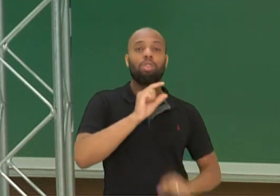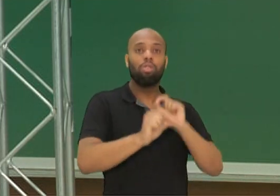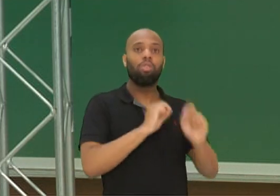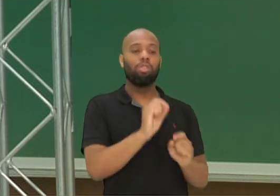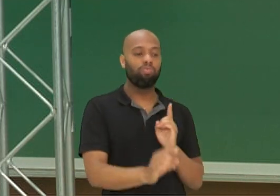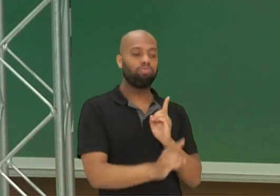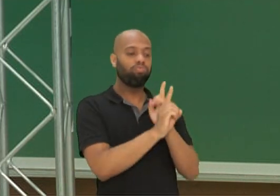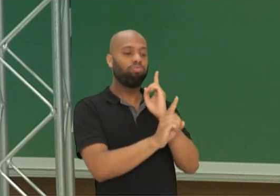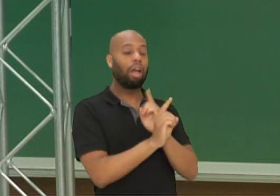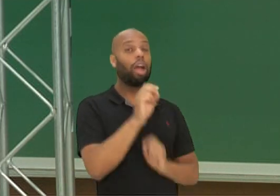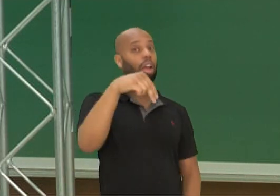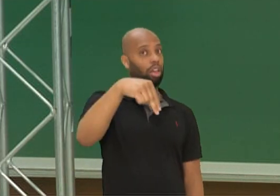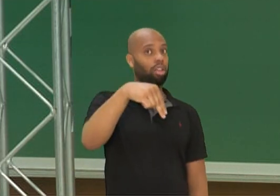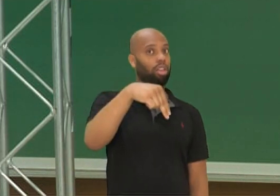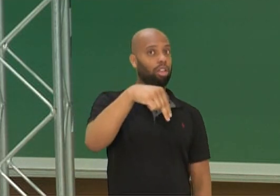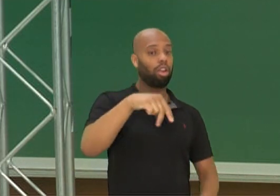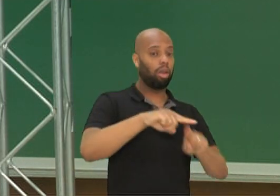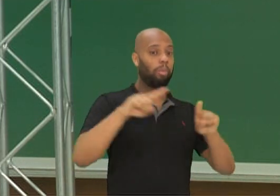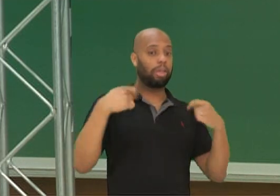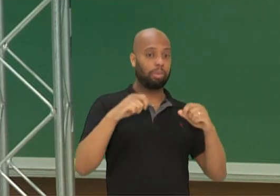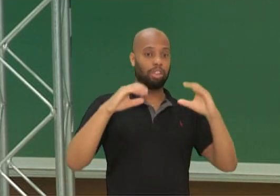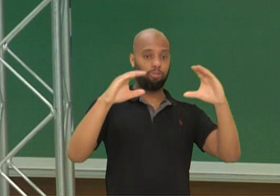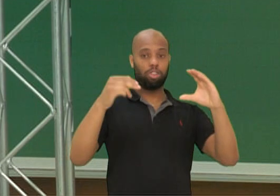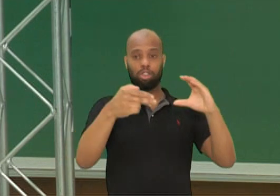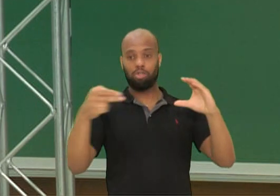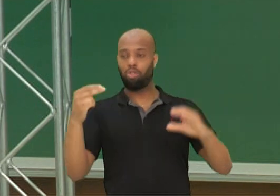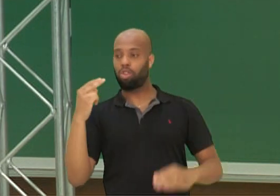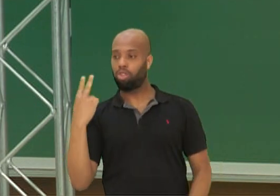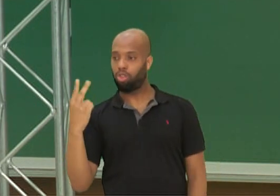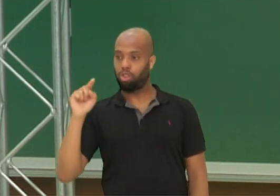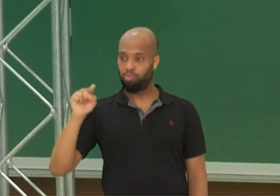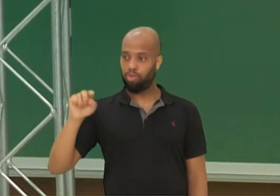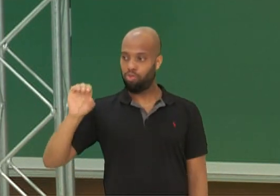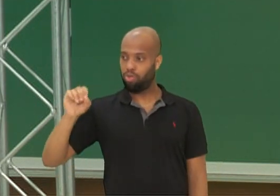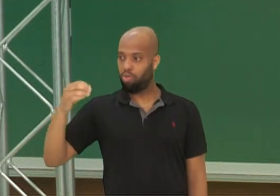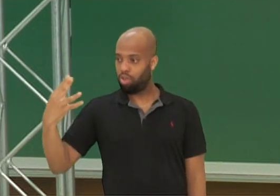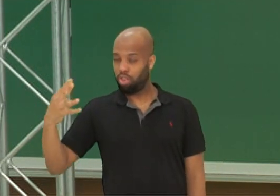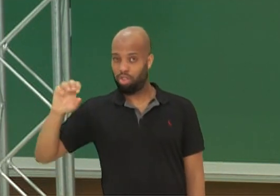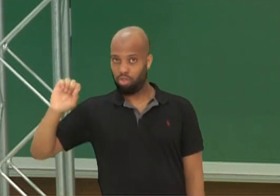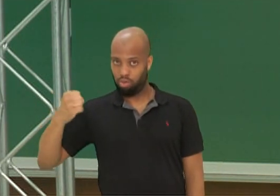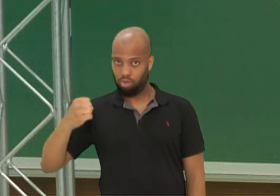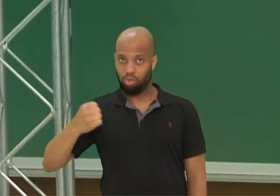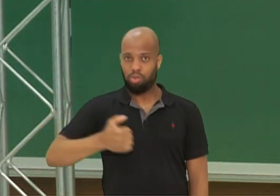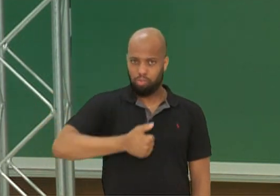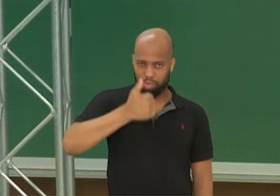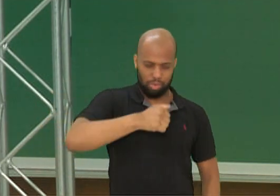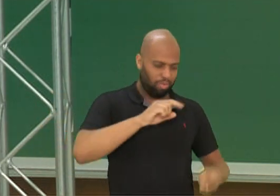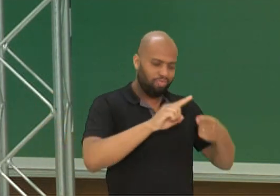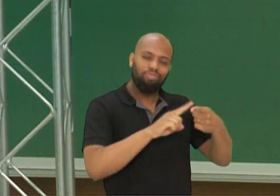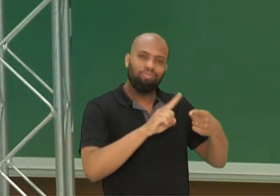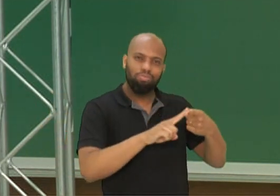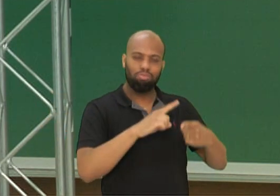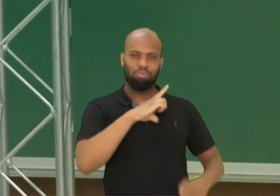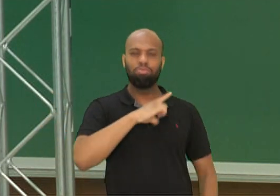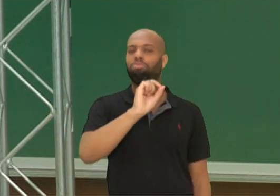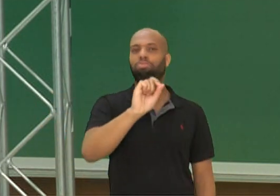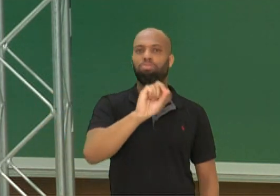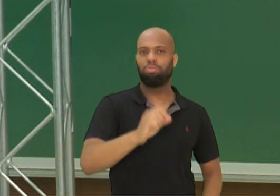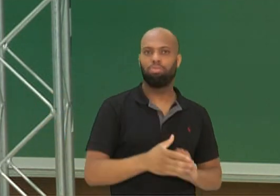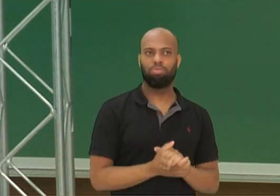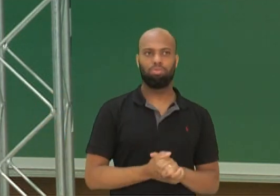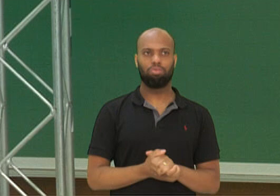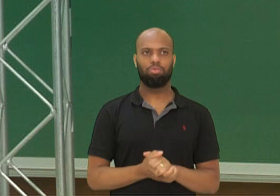para determinar o valor de n igualando a função a 2048. Olha só, no primeiro exercício aqui no item